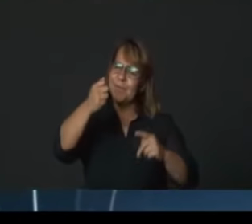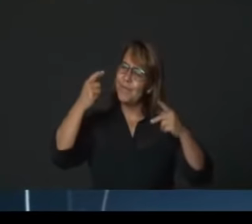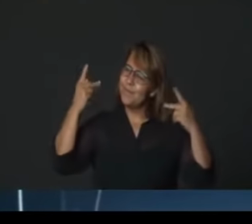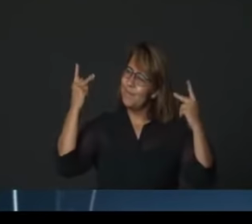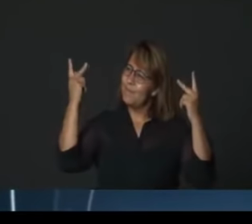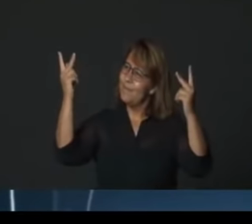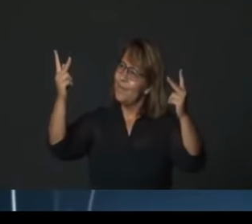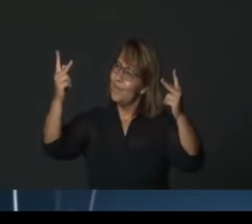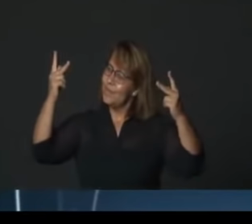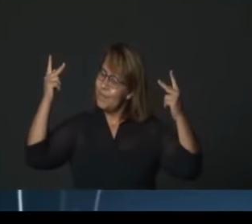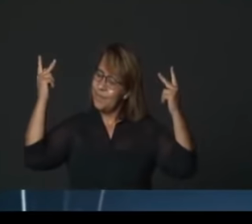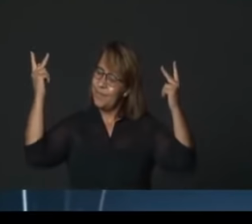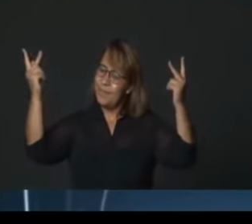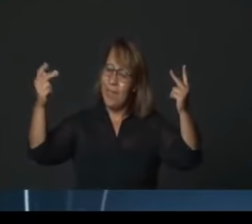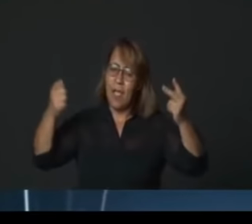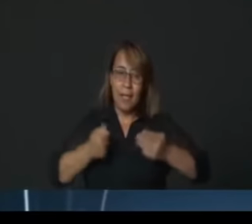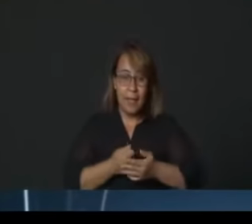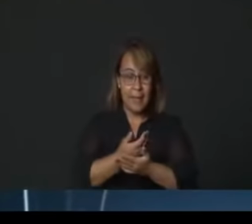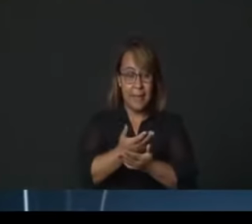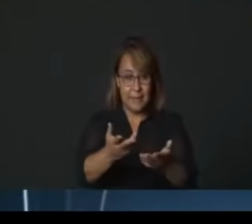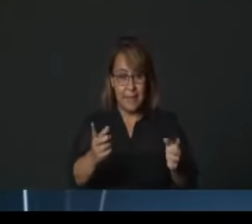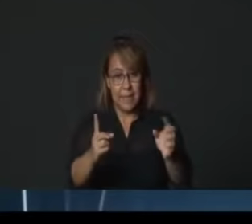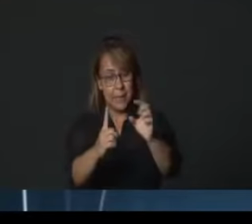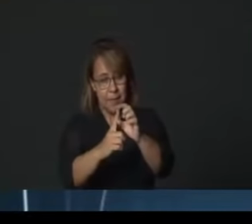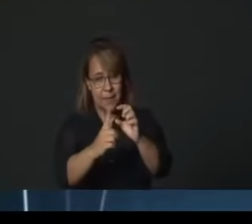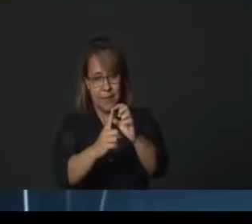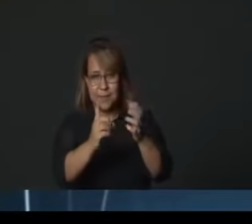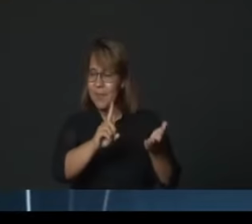Essa é a palavra do Senhor para você, entenda.